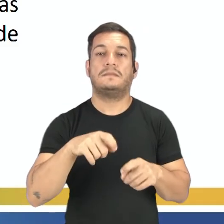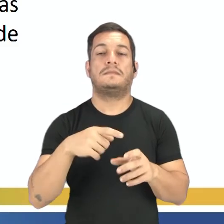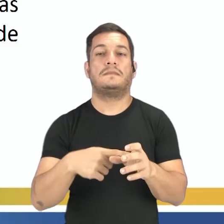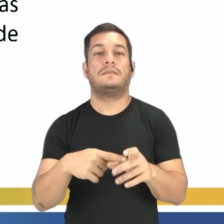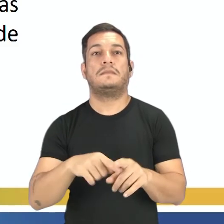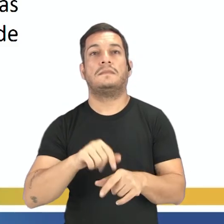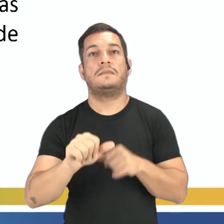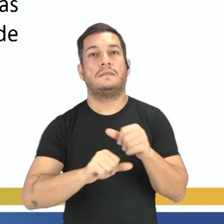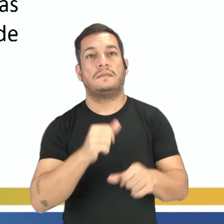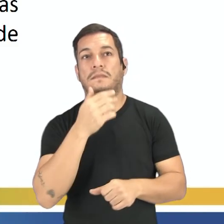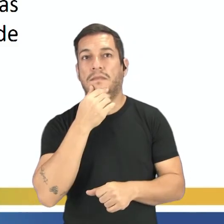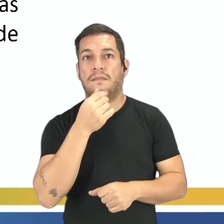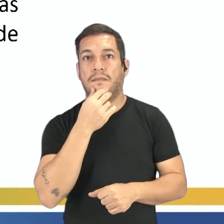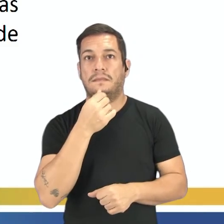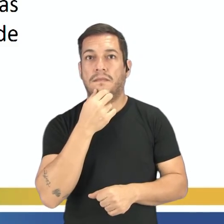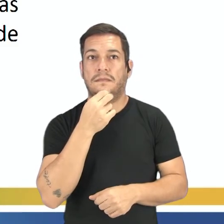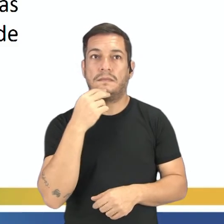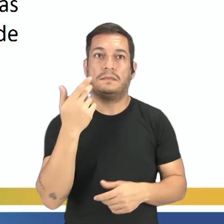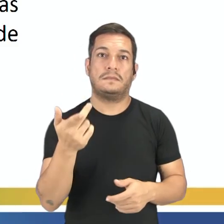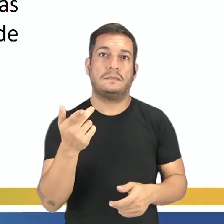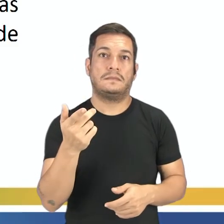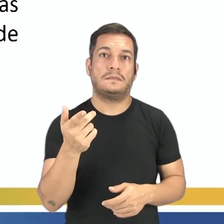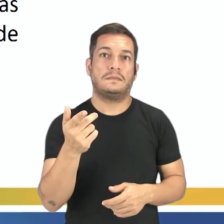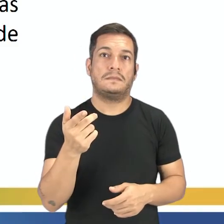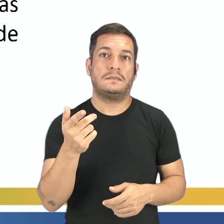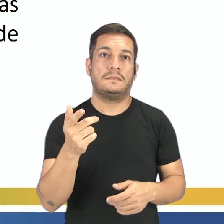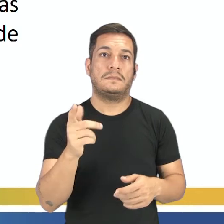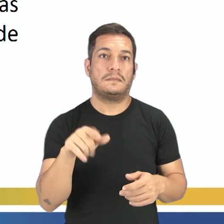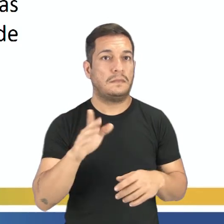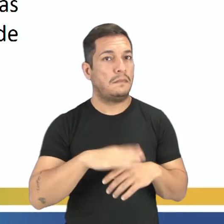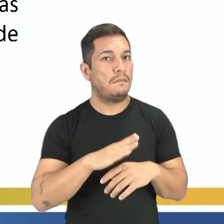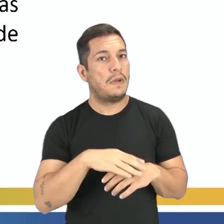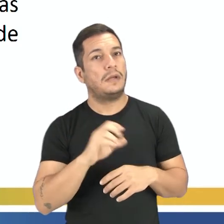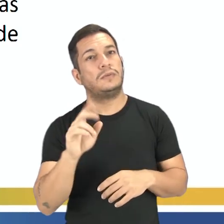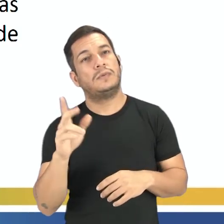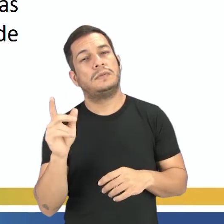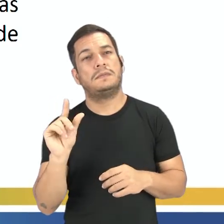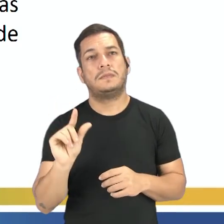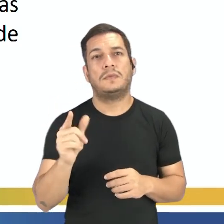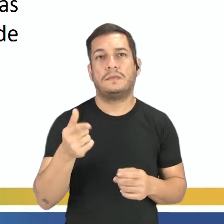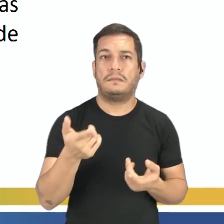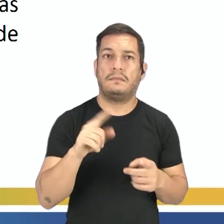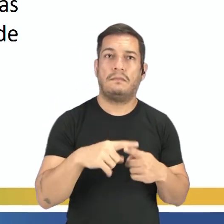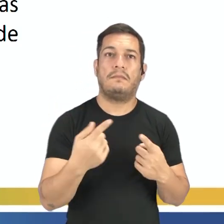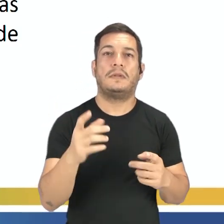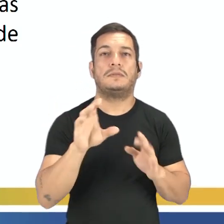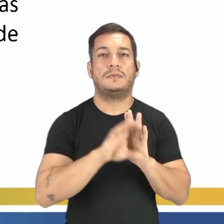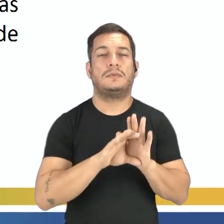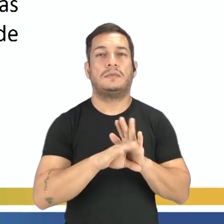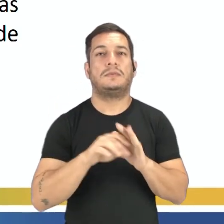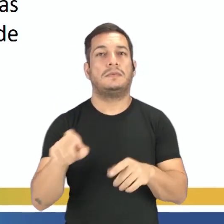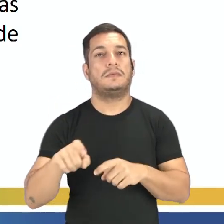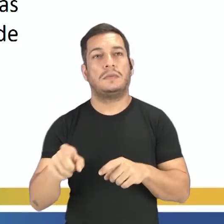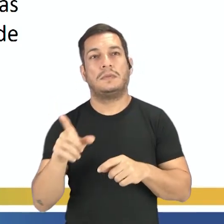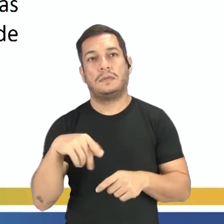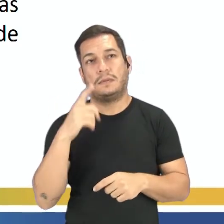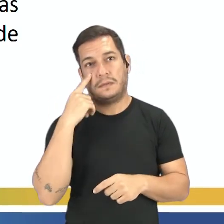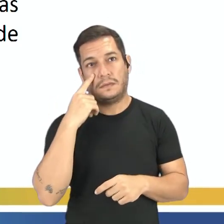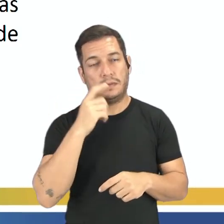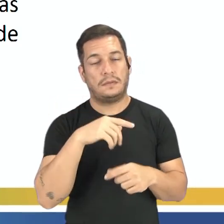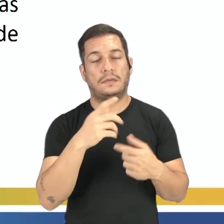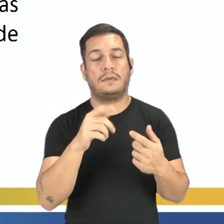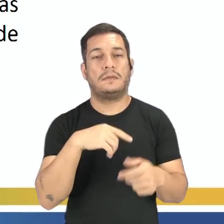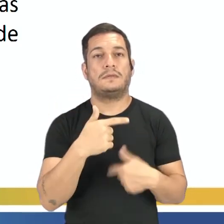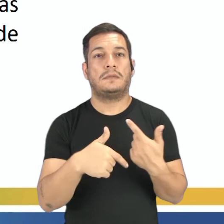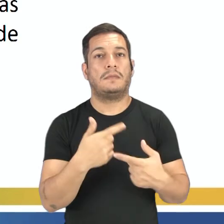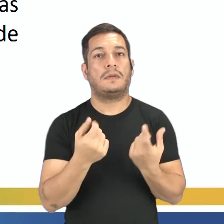paisagens modificadas pelo homem, né? Umas a mais e outras a menos. Um conceito de rural devido às suas